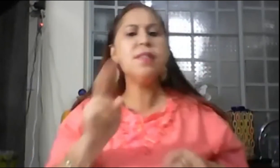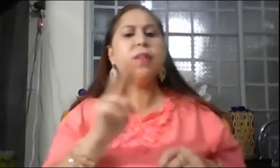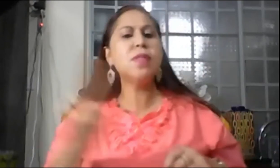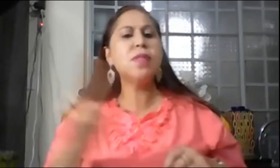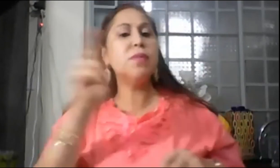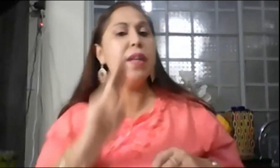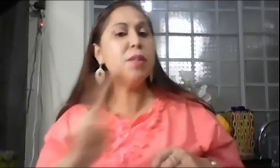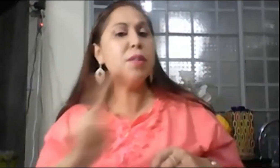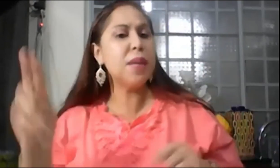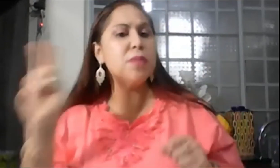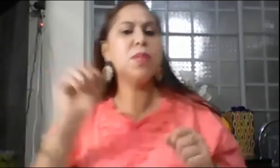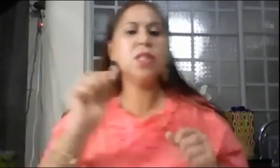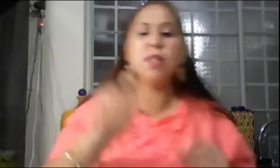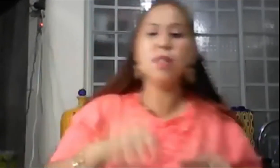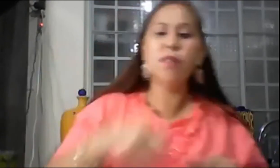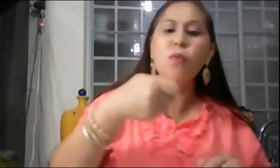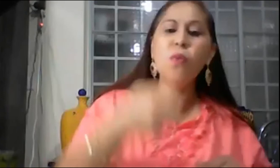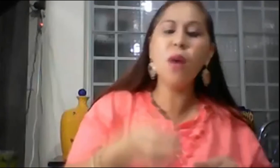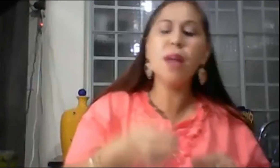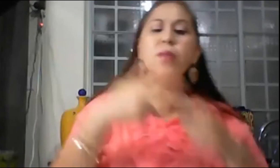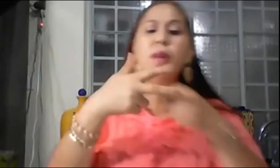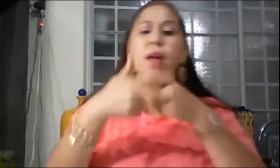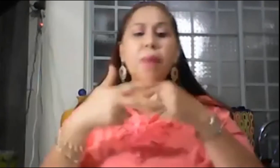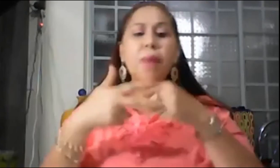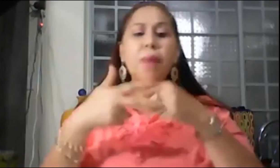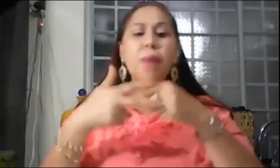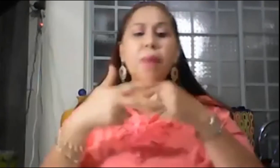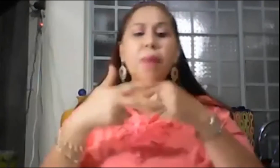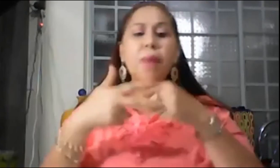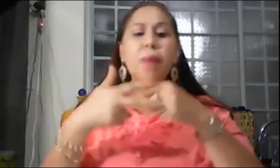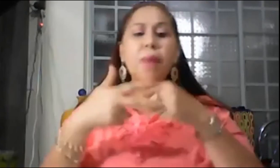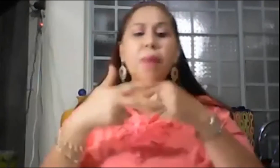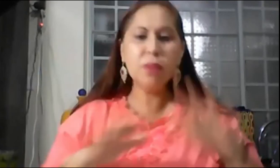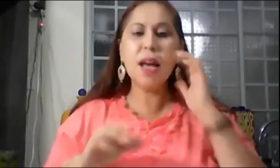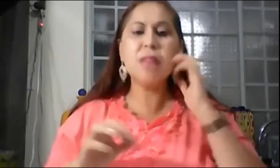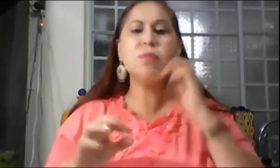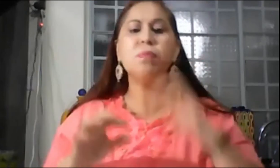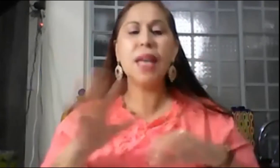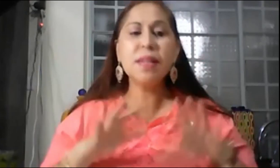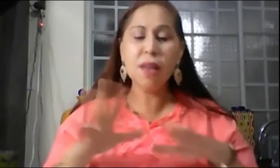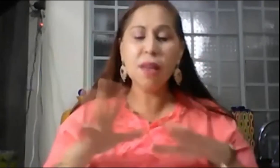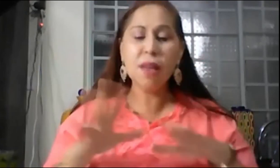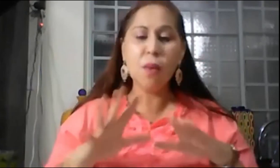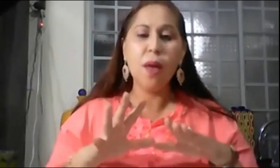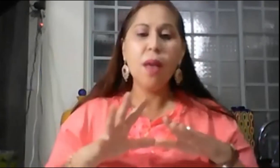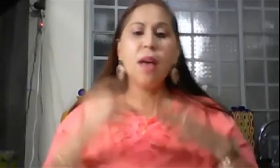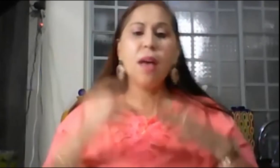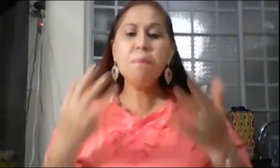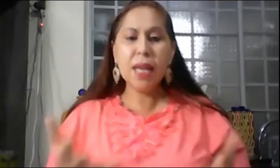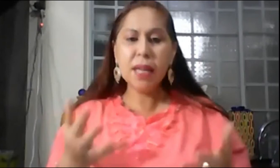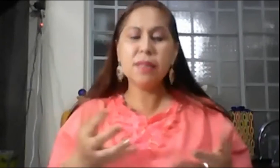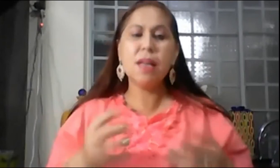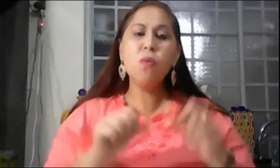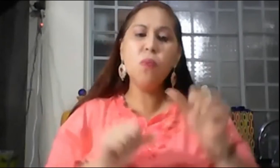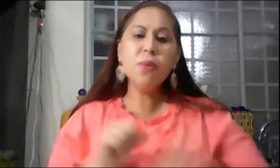ser usado tanto para substantivo quanto para o verbo, né? No caso, para ação.